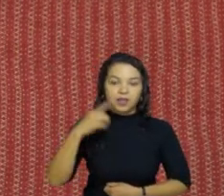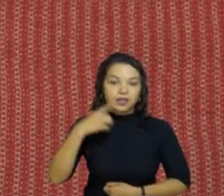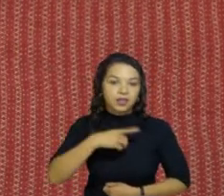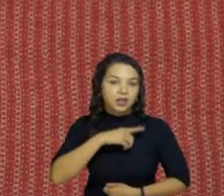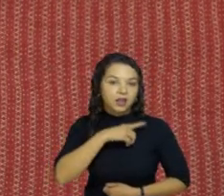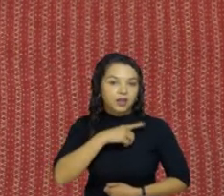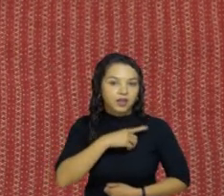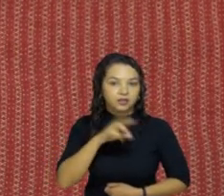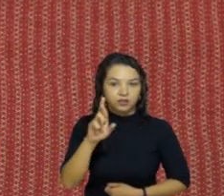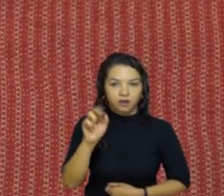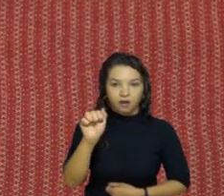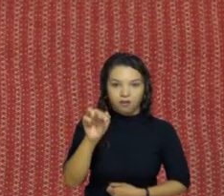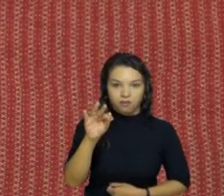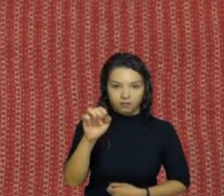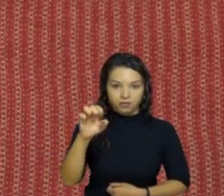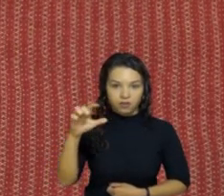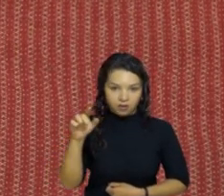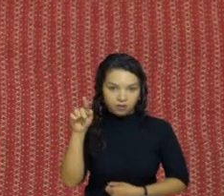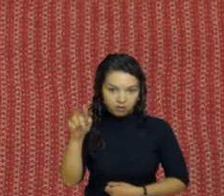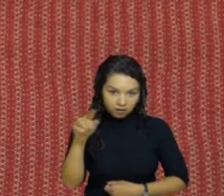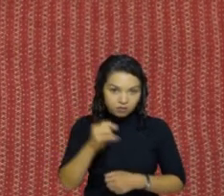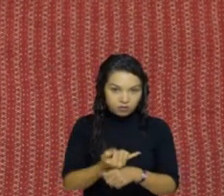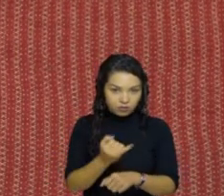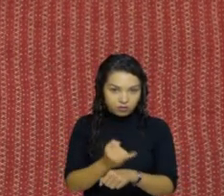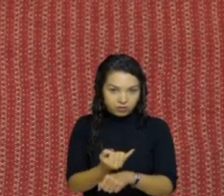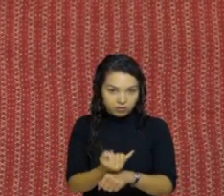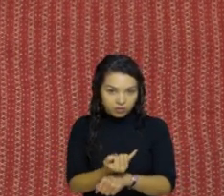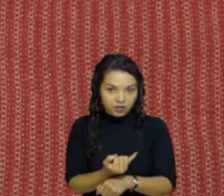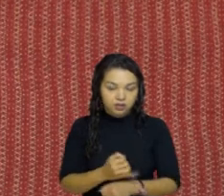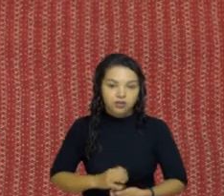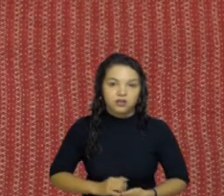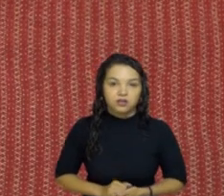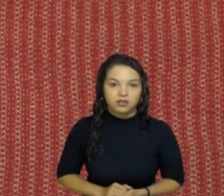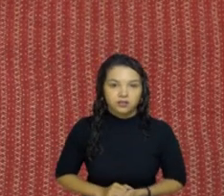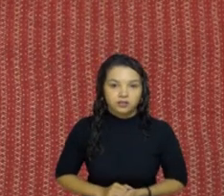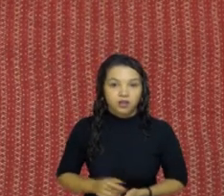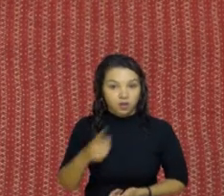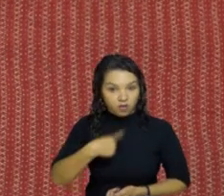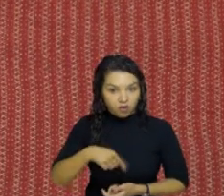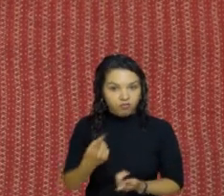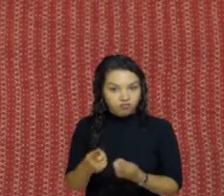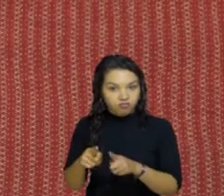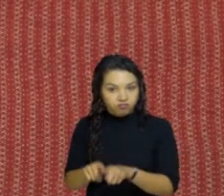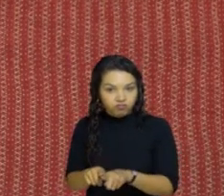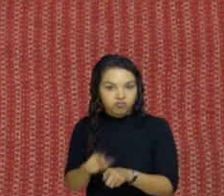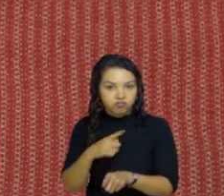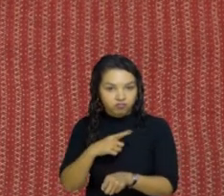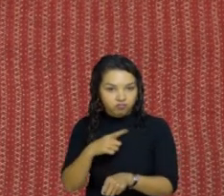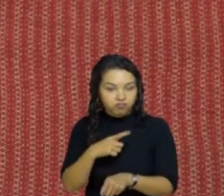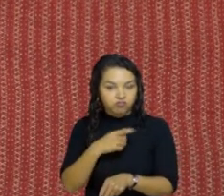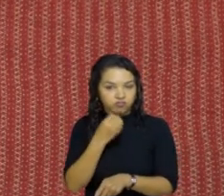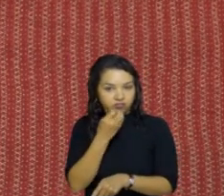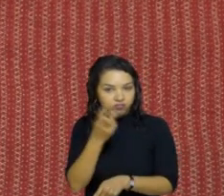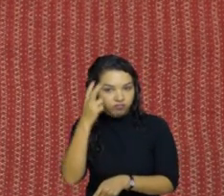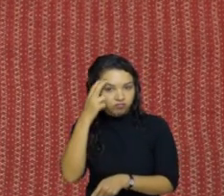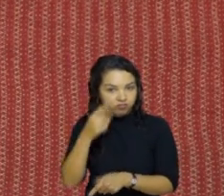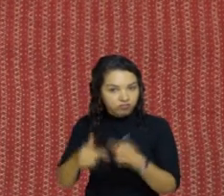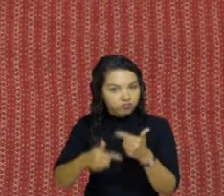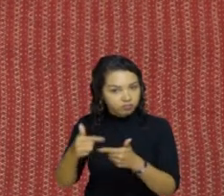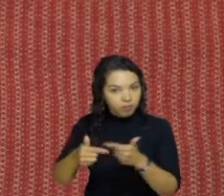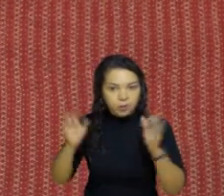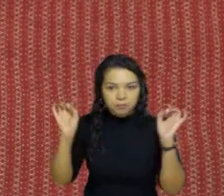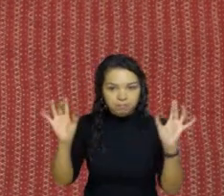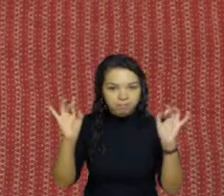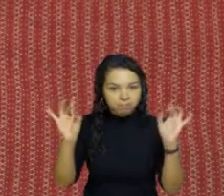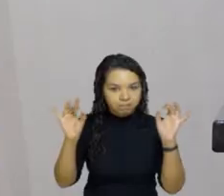Rafael Ross, que é lá de Joinville, que a gente tem uma boa parceria, um bom conhecimento, que está fazendo um trabalho maravilhoso também.